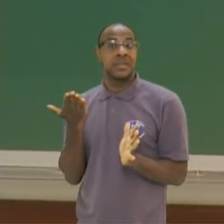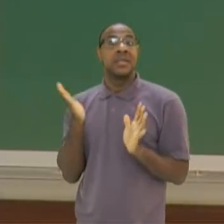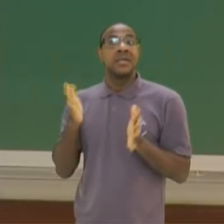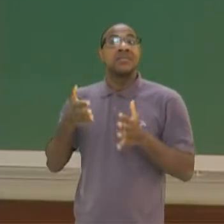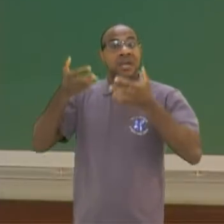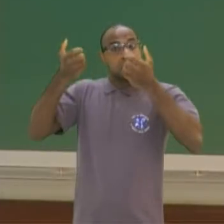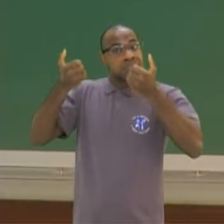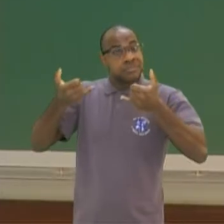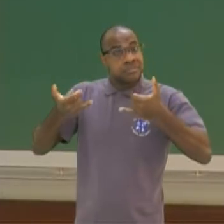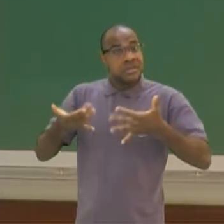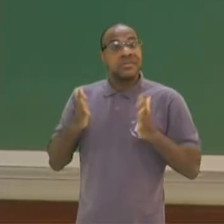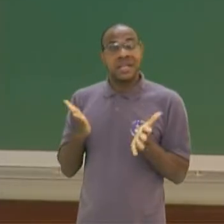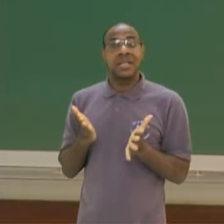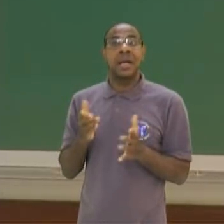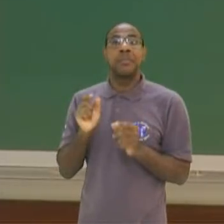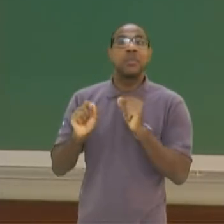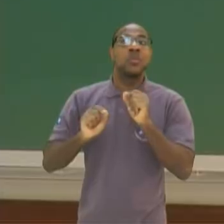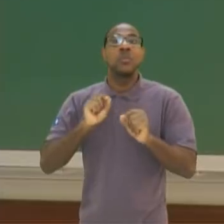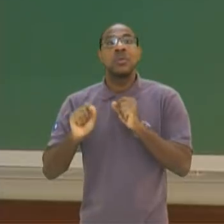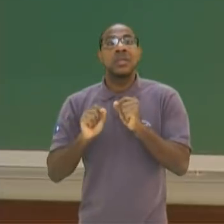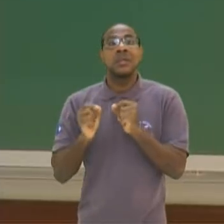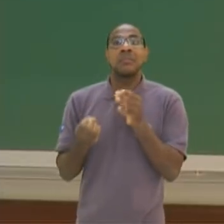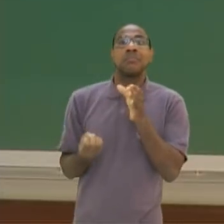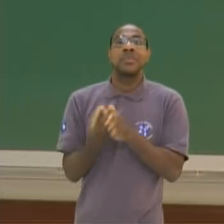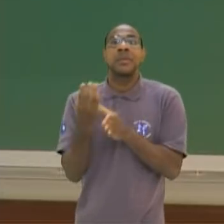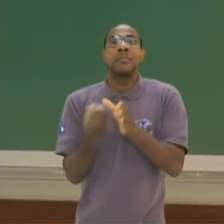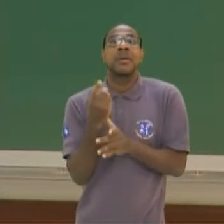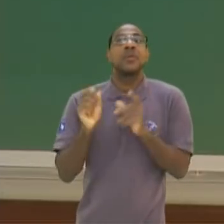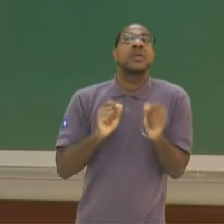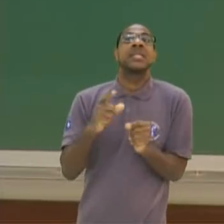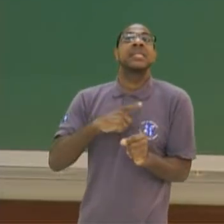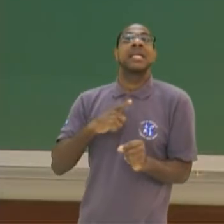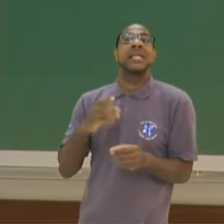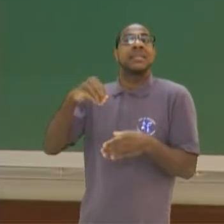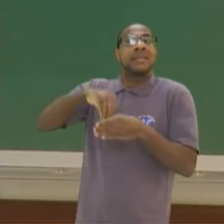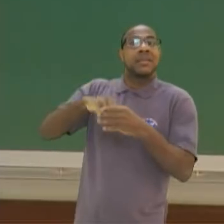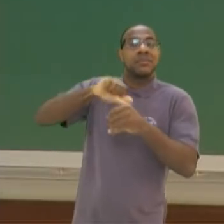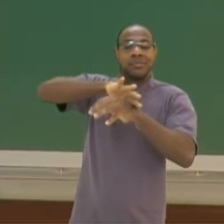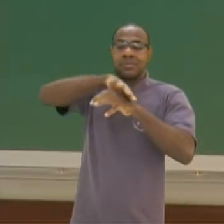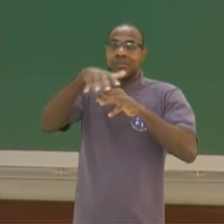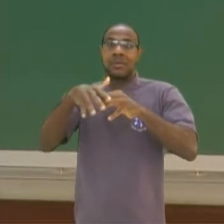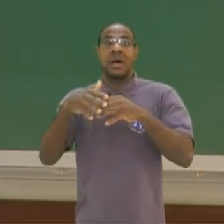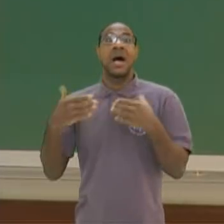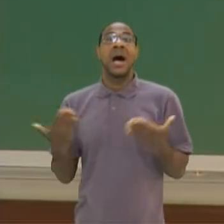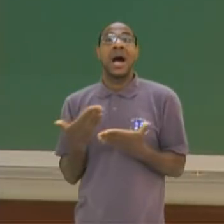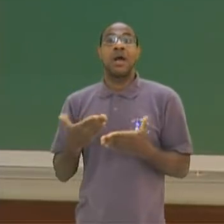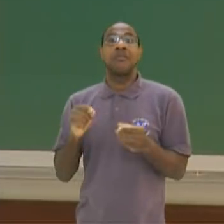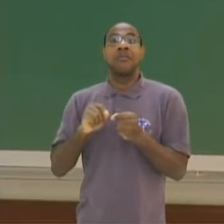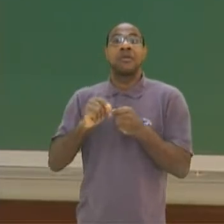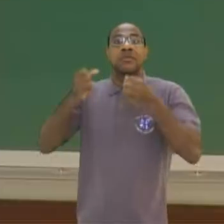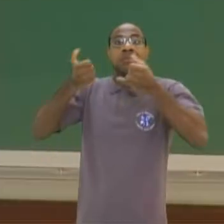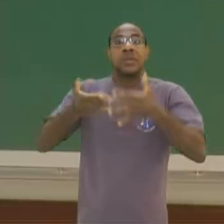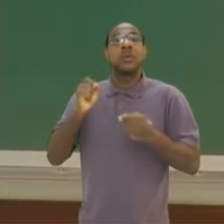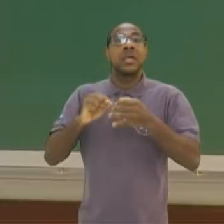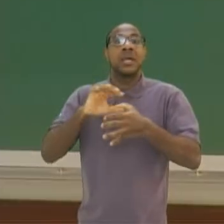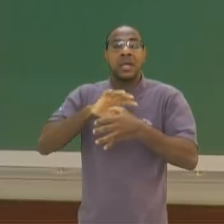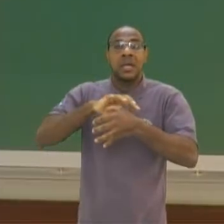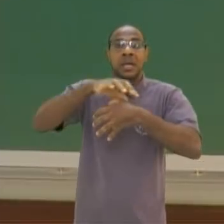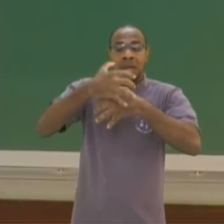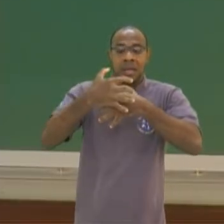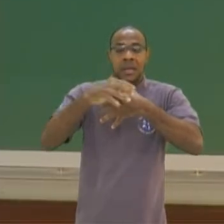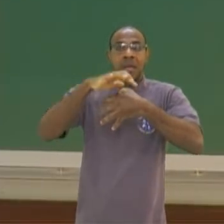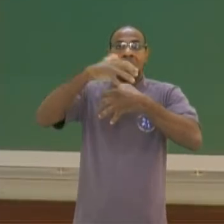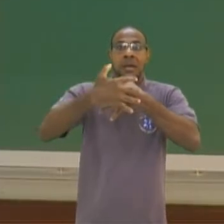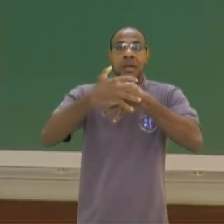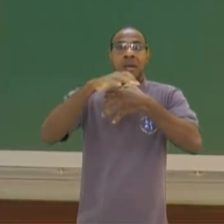sua constituição, do que ela é feita. Então hoje nós vamos aprender as suas partes. Partes da